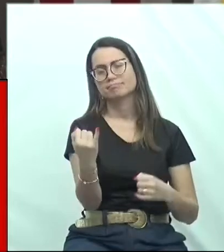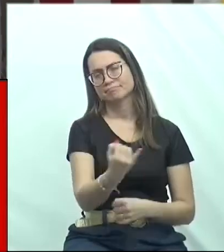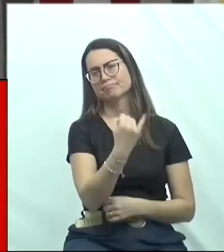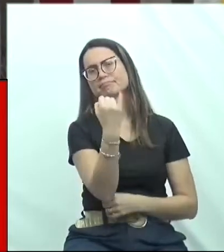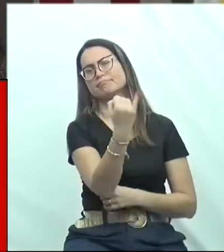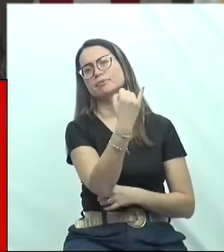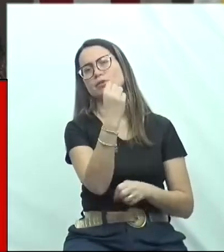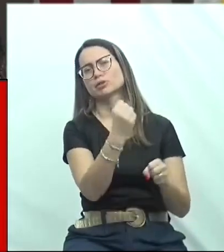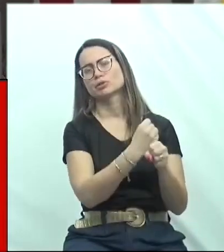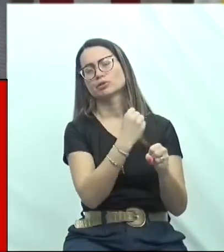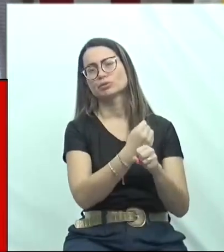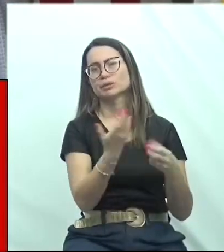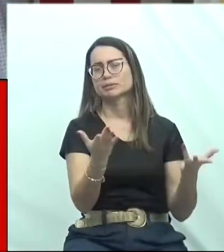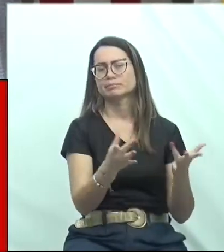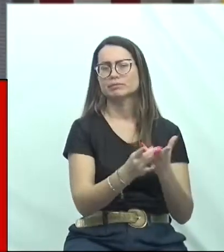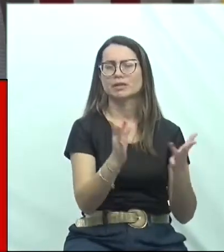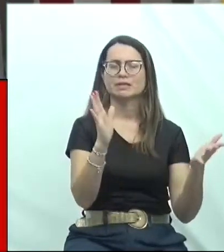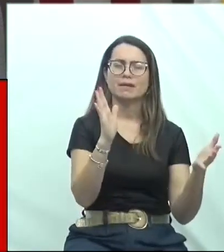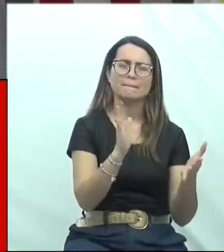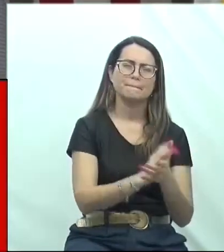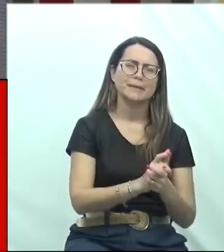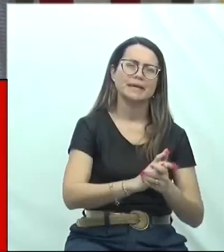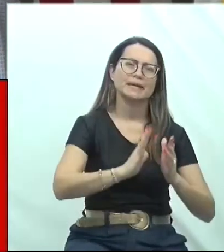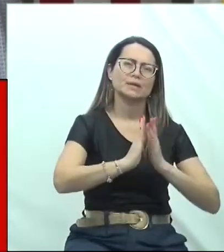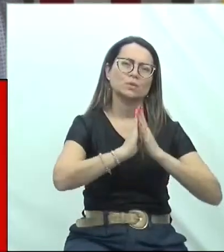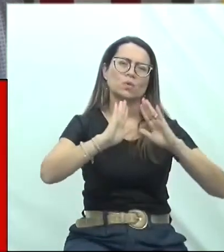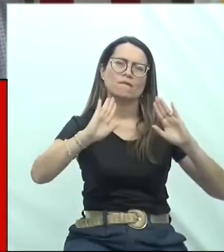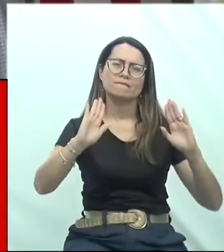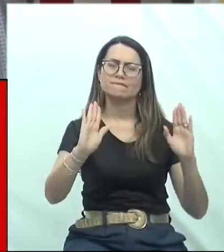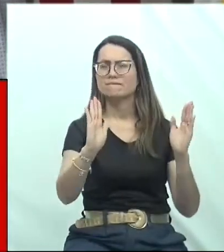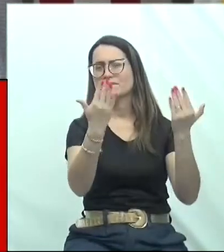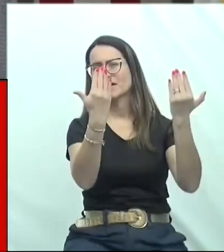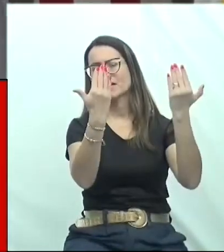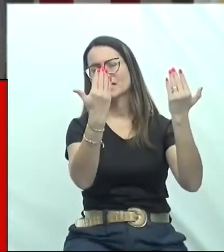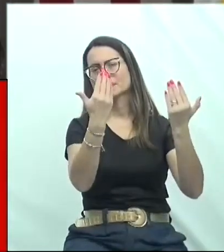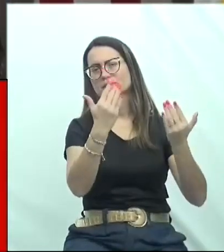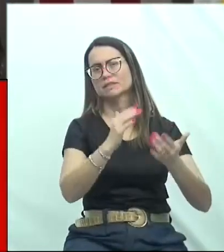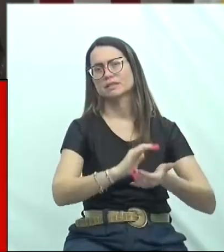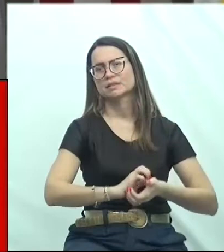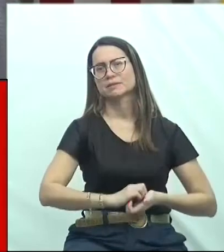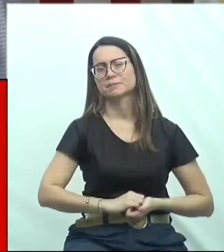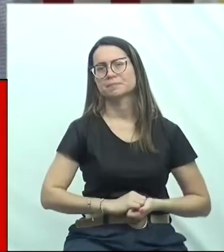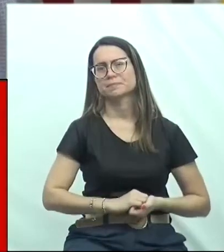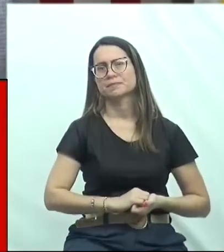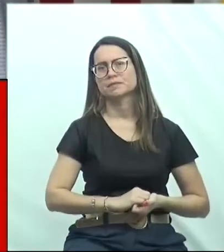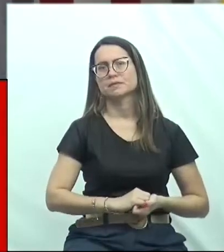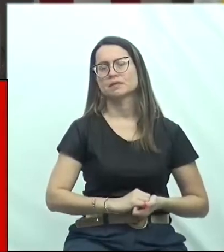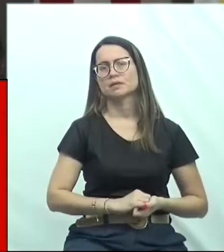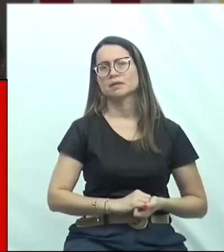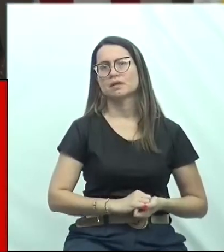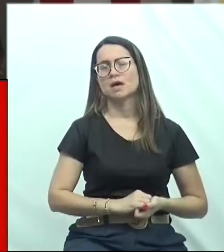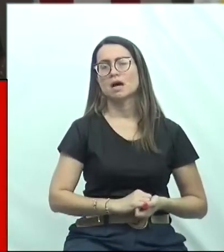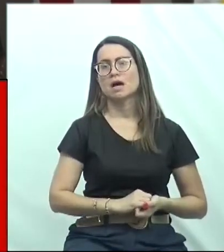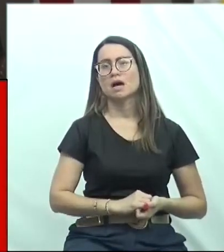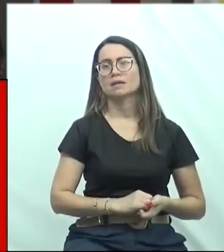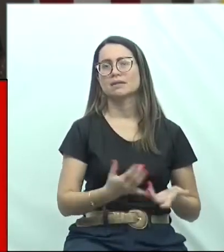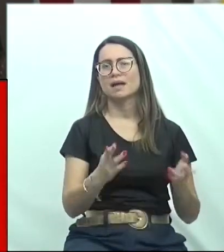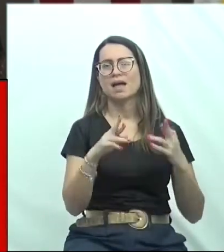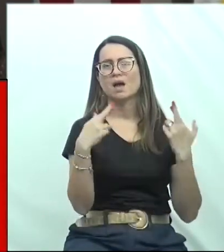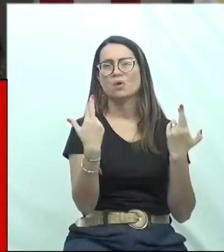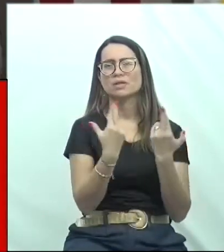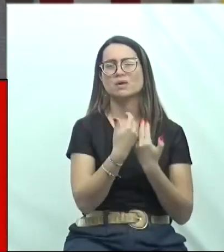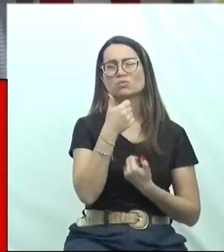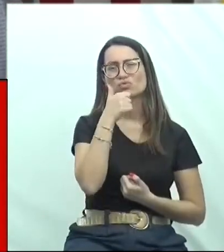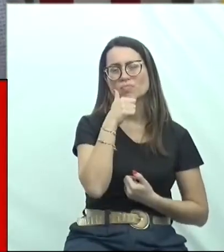fazer um casamento, fazer as festas, fazer até o clube de mães, os clubes de